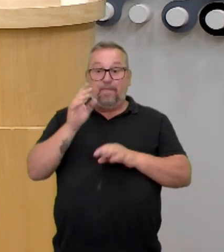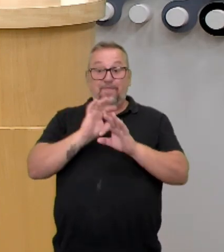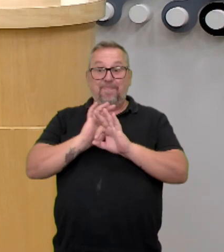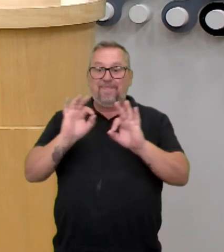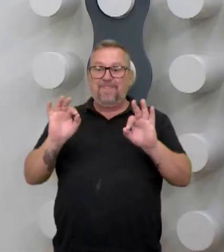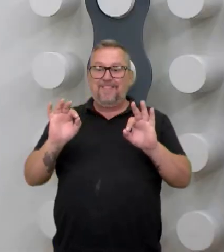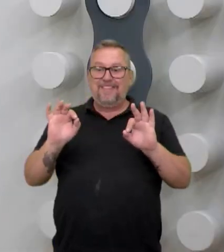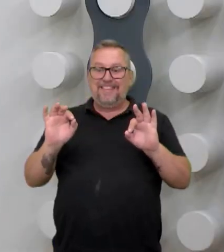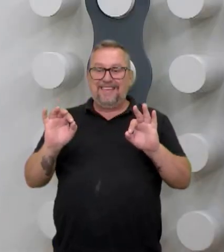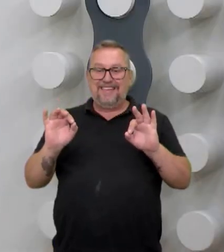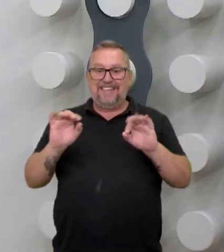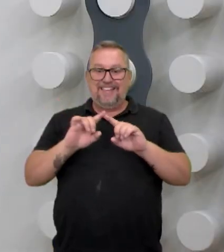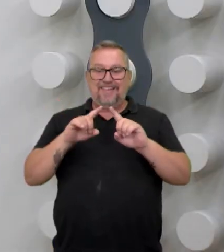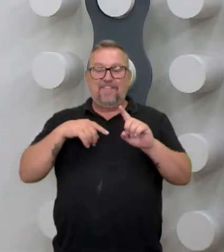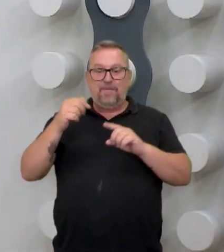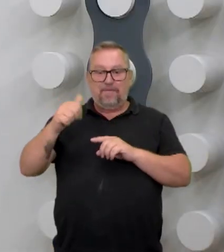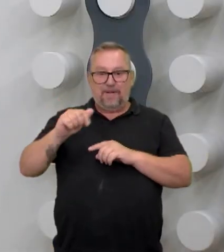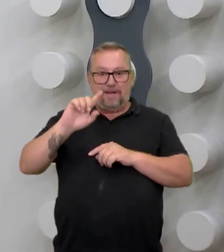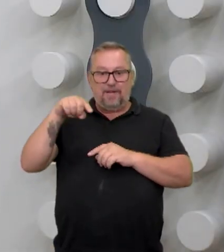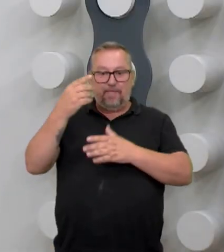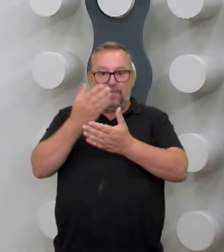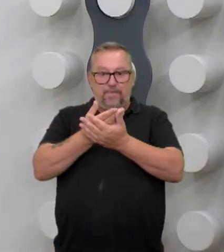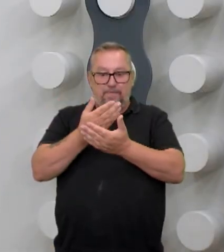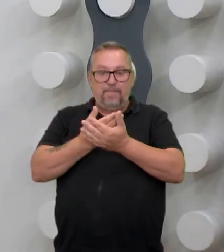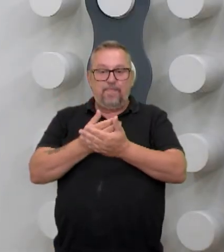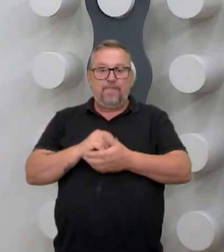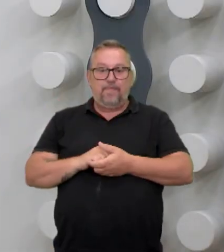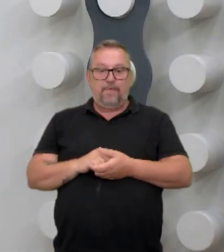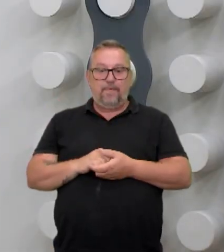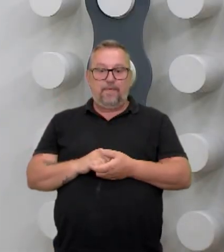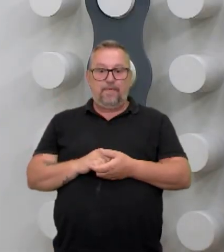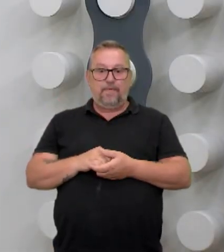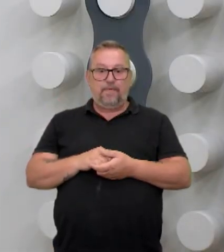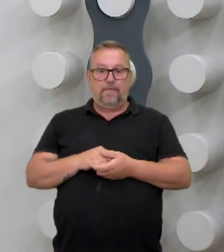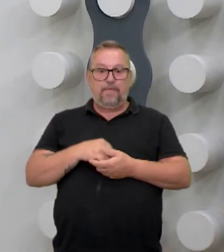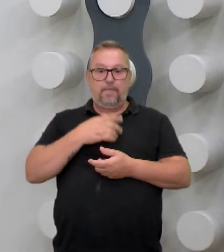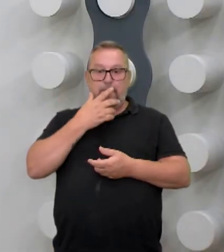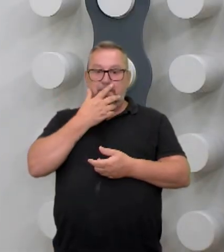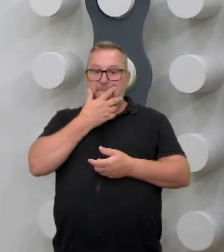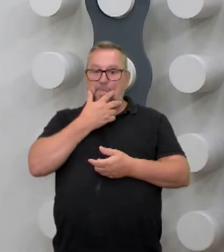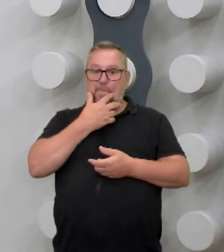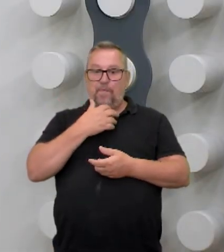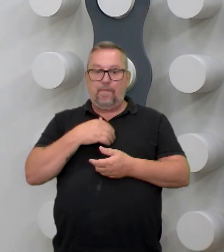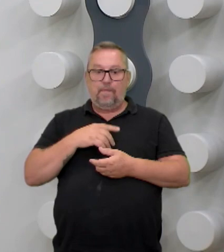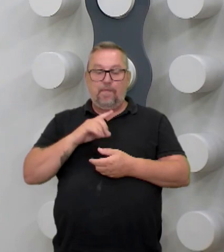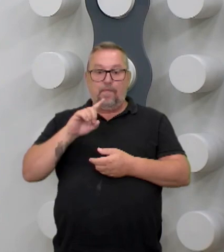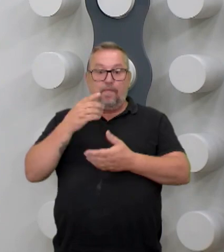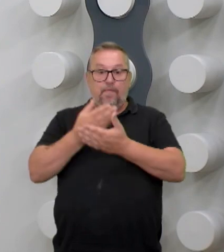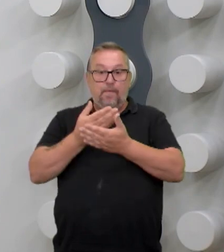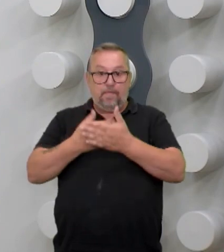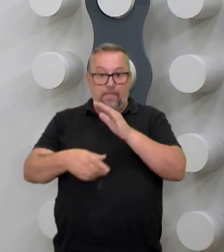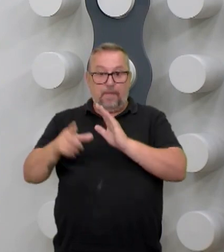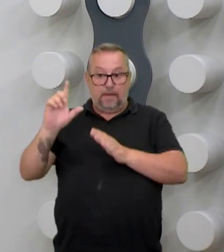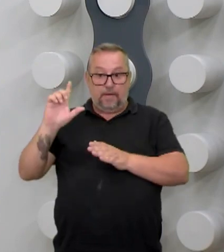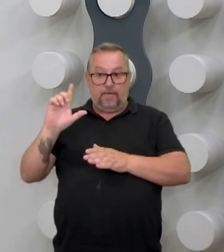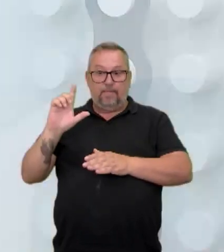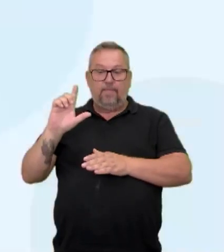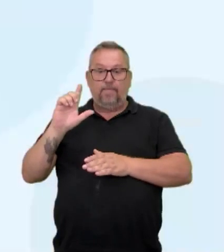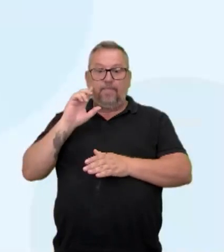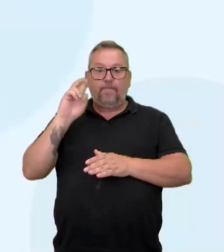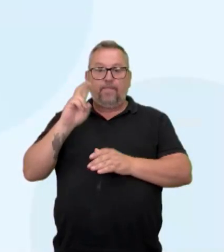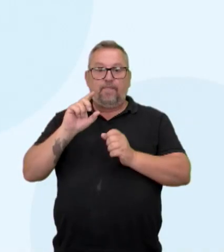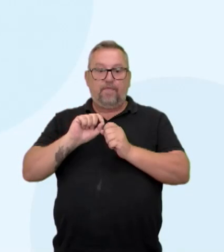melhor, eles vão avaliar na próxima aula. Olha só, e na aula anterior, só vamos fazer a